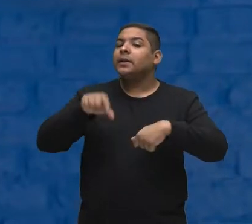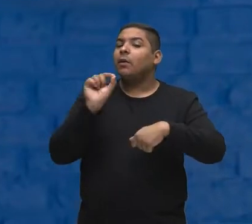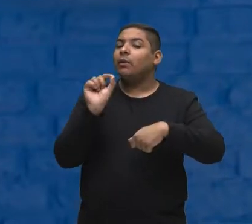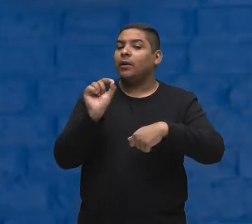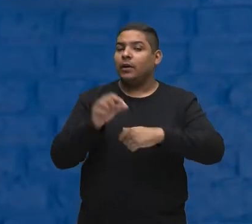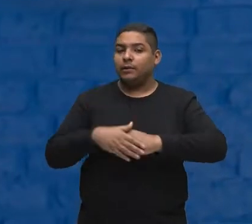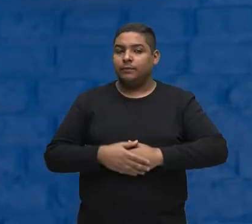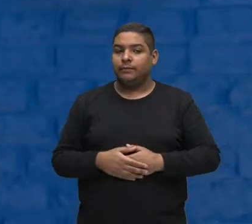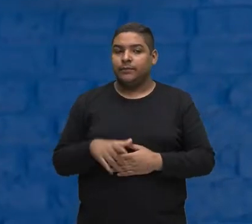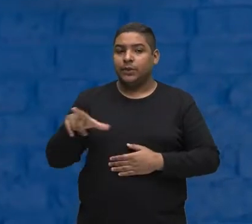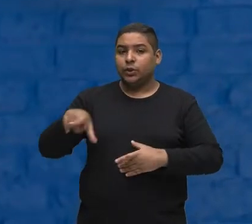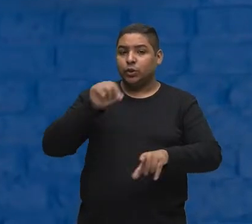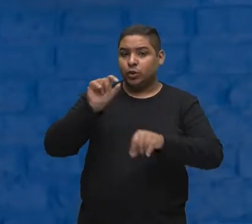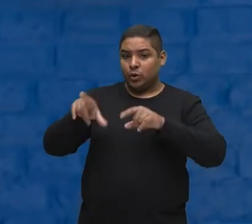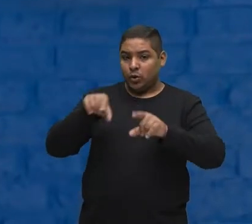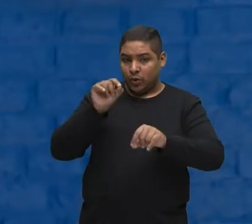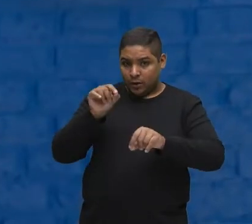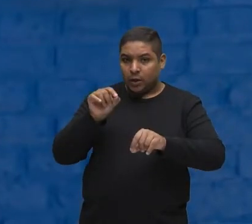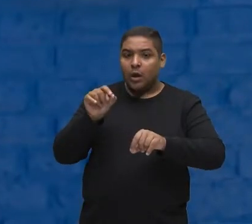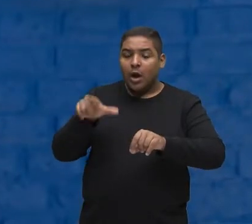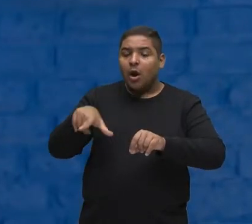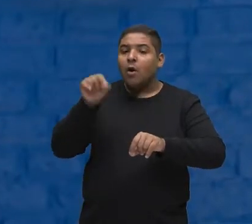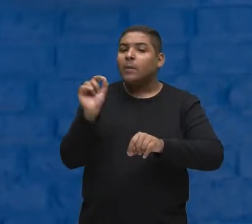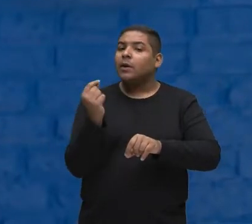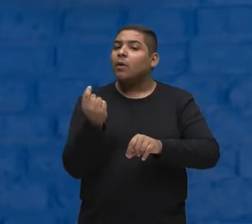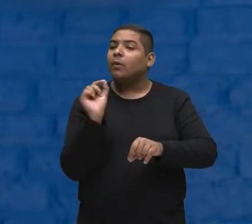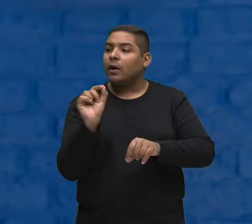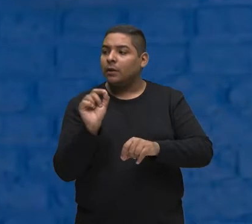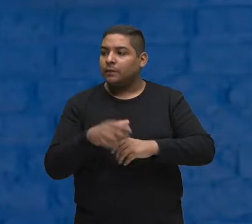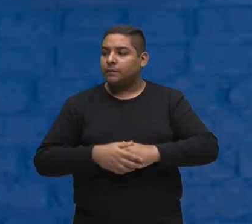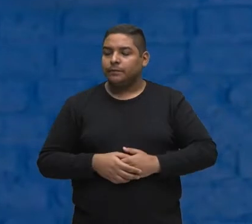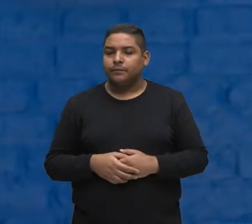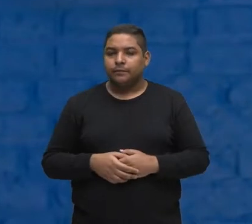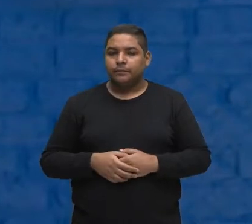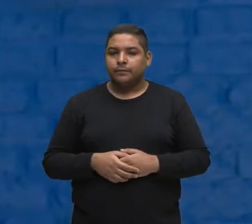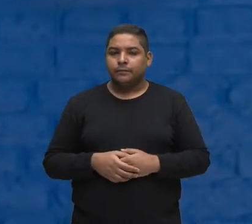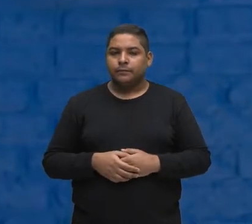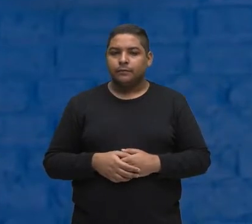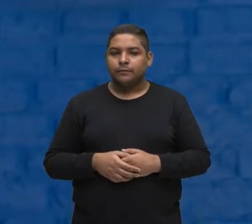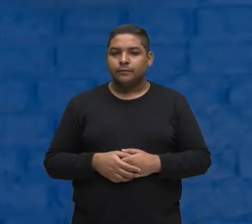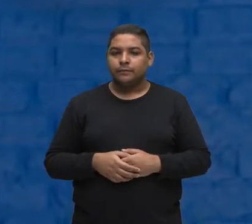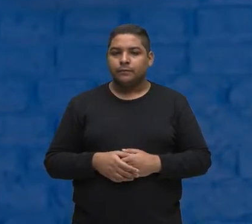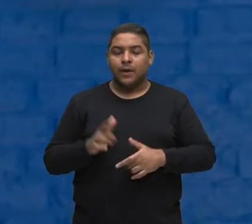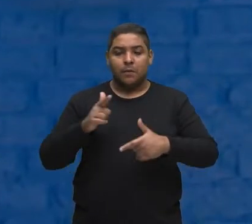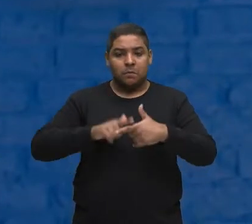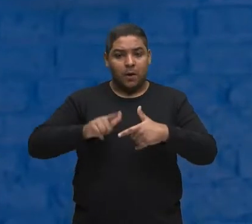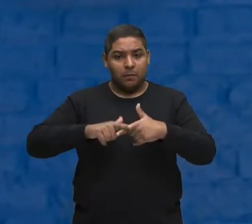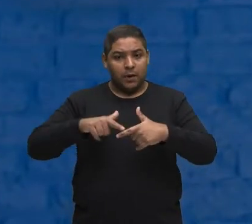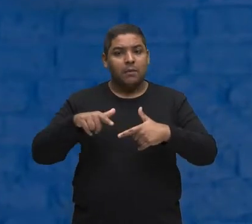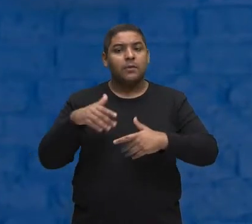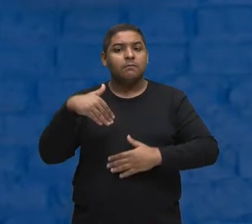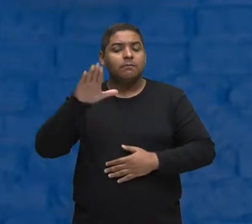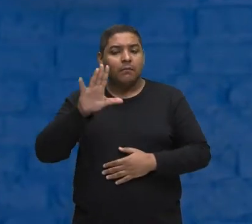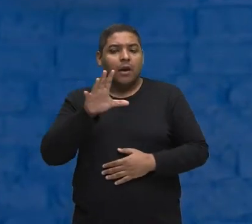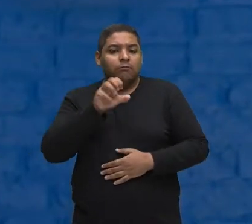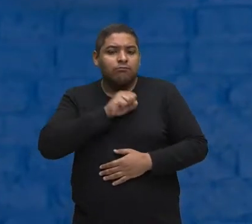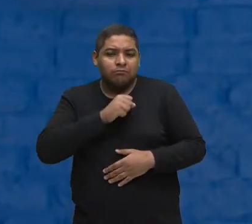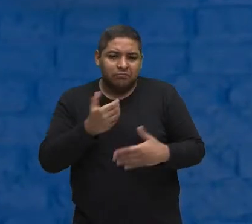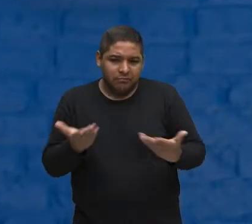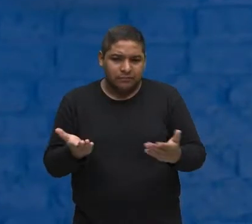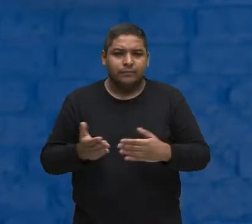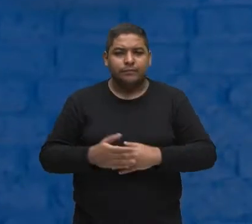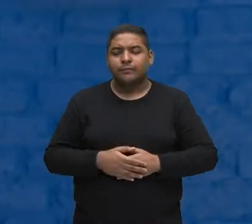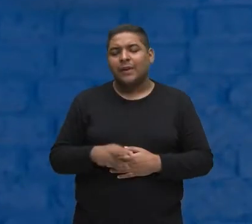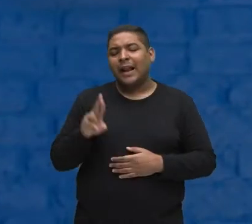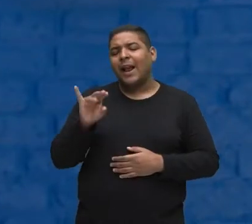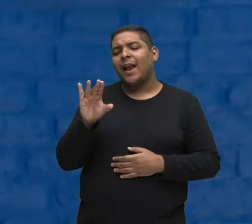precisar escolher, optar por umas situações mais agradáveis. Possa ser que o Ricardo